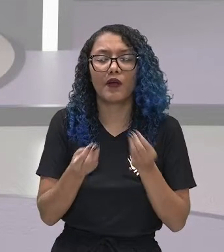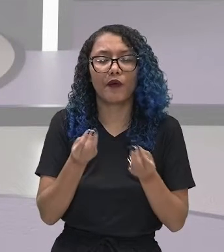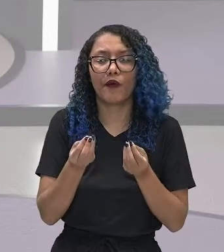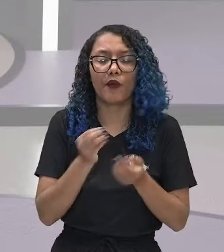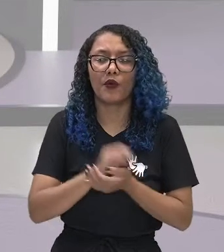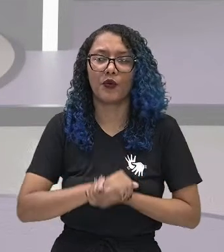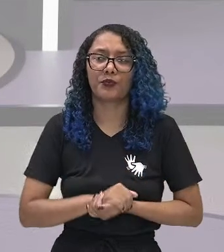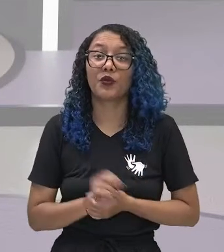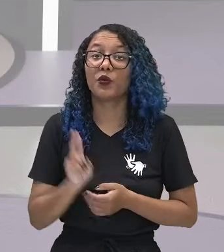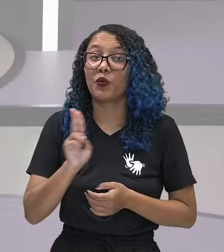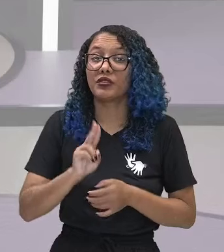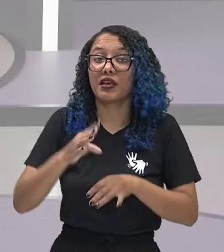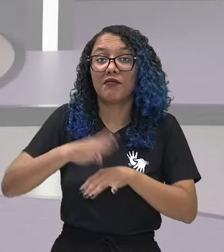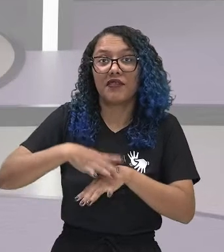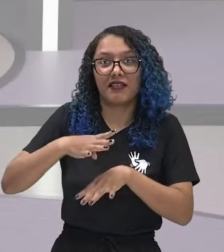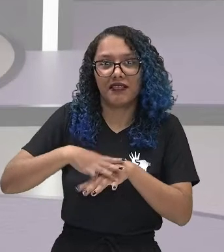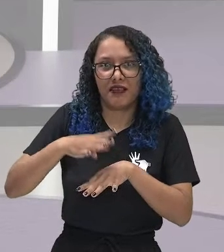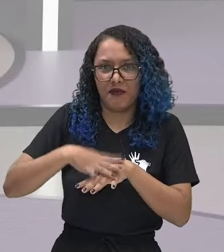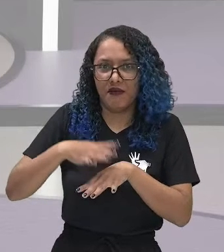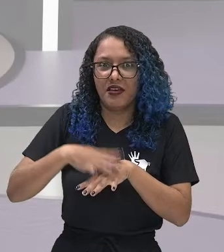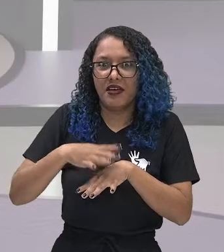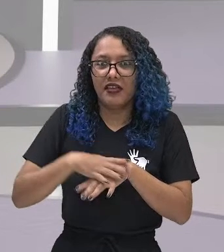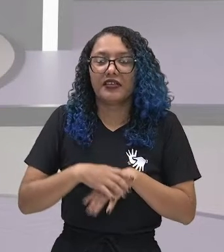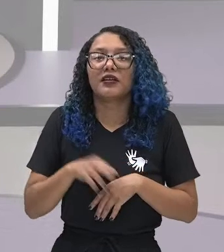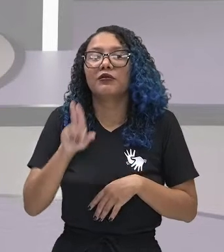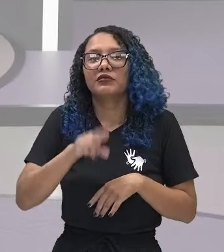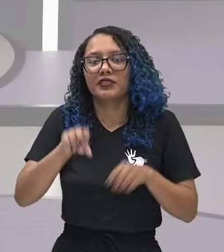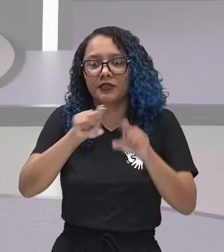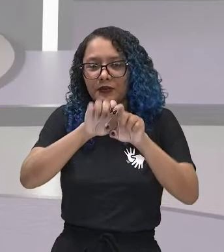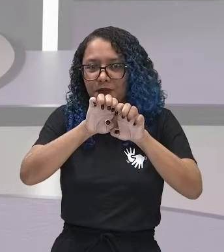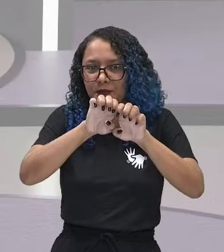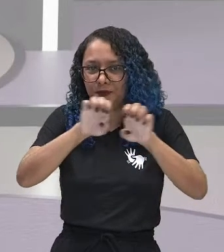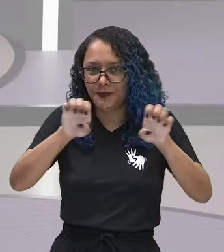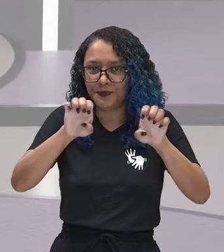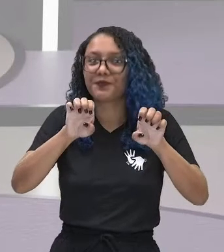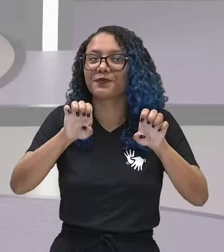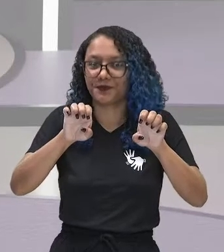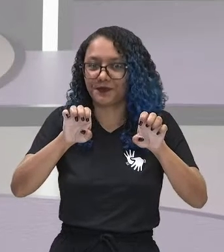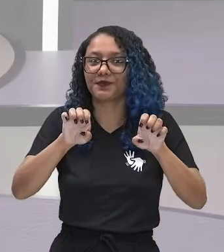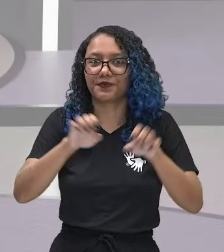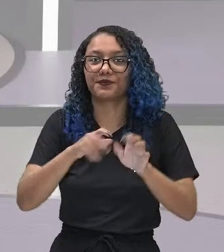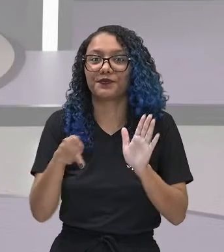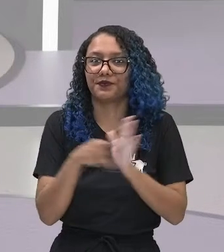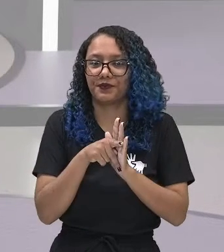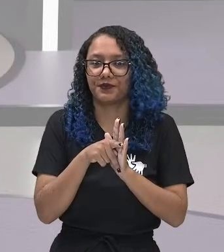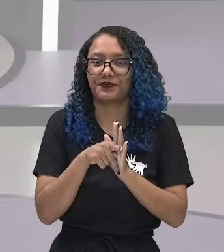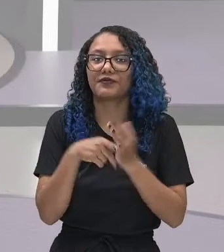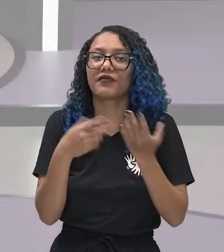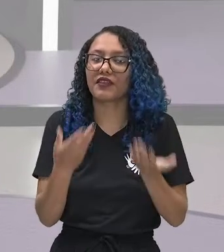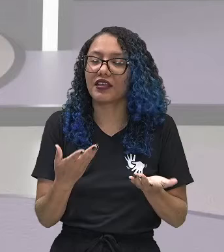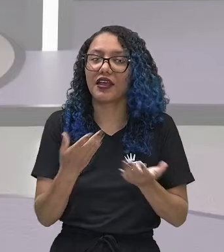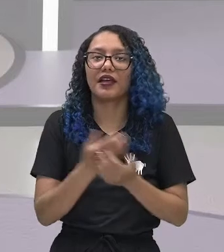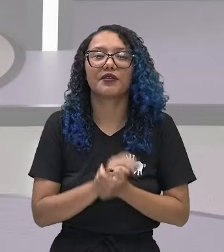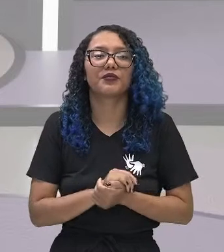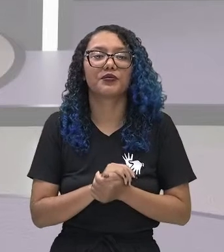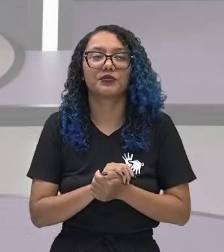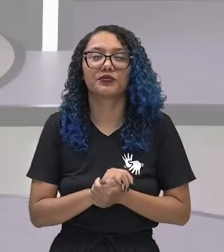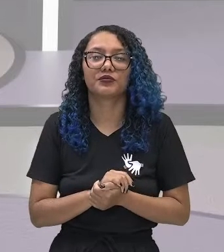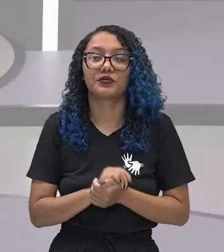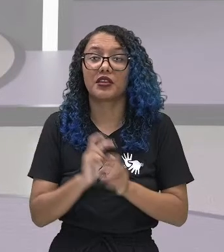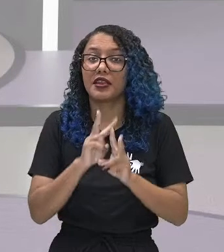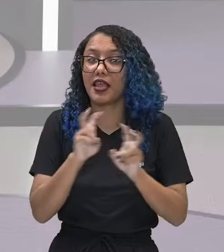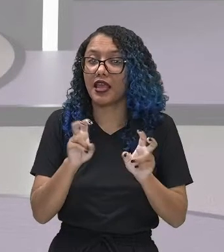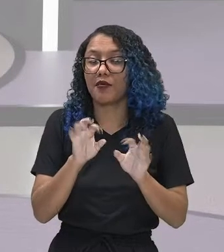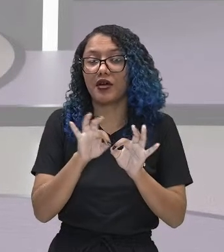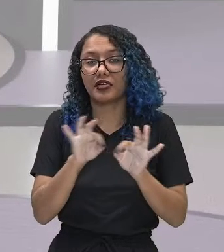duas cidades, utilizando uma formulazinha específica, tá? E é justamente sobre essa formulazinha, sobre essa distância que a gente